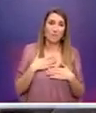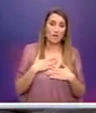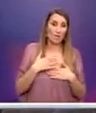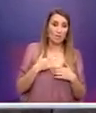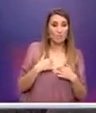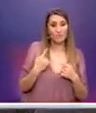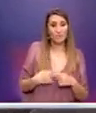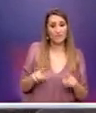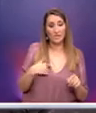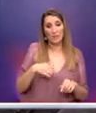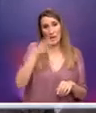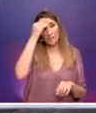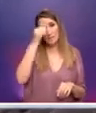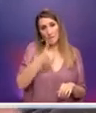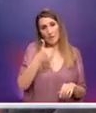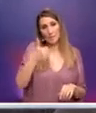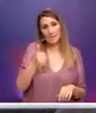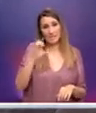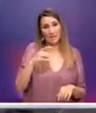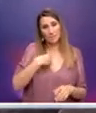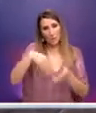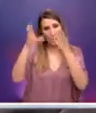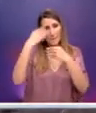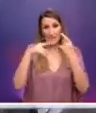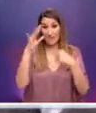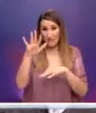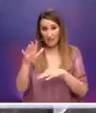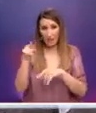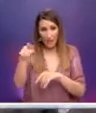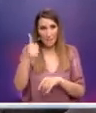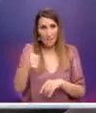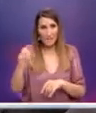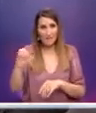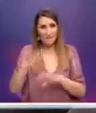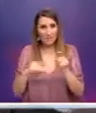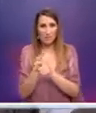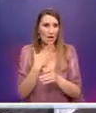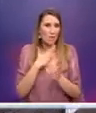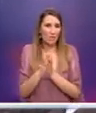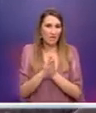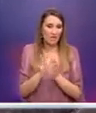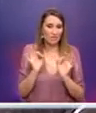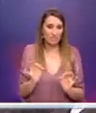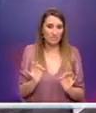Não é a minha postura. Eu aprendi na BBC, nós na BBC fazia uma coisa que tinha muito bom e que eu aproveitei imenso, que foi...